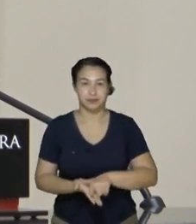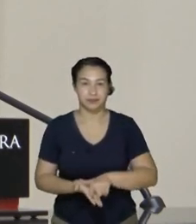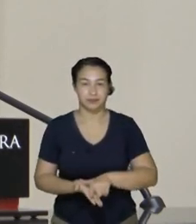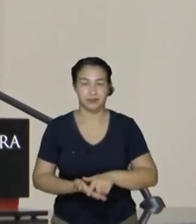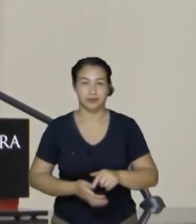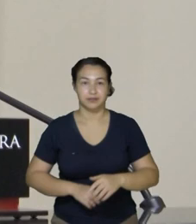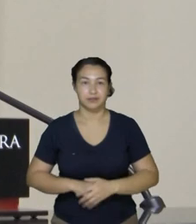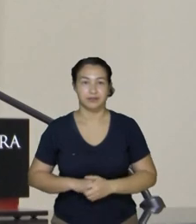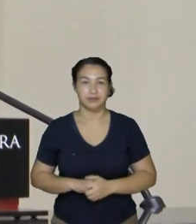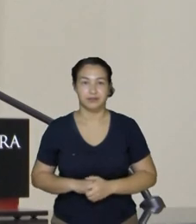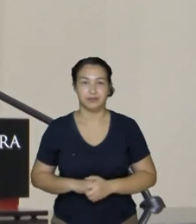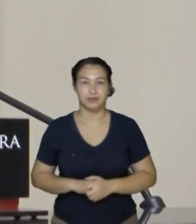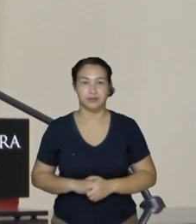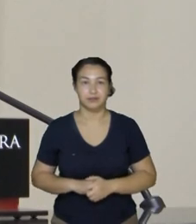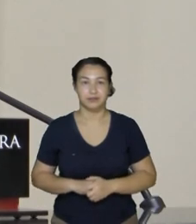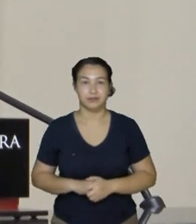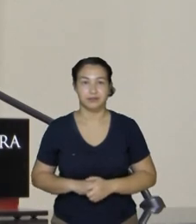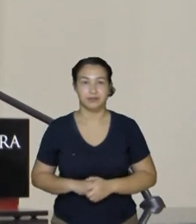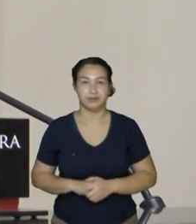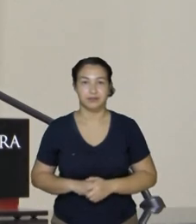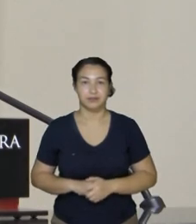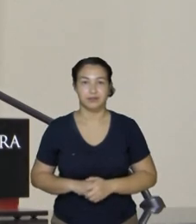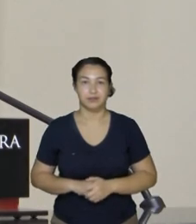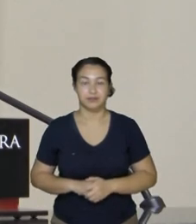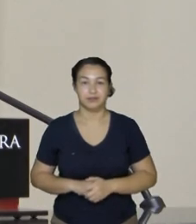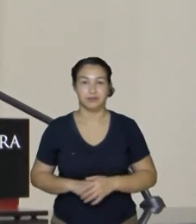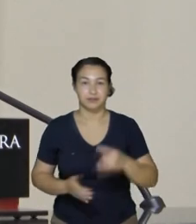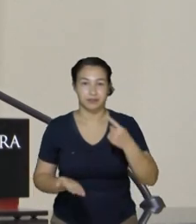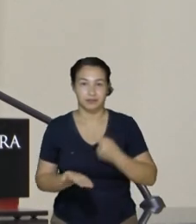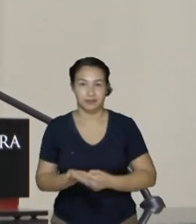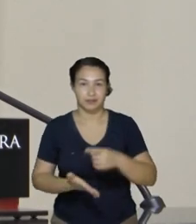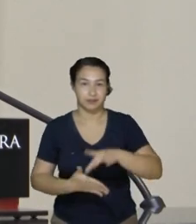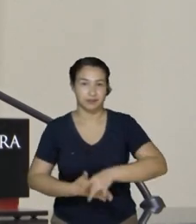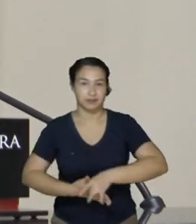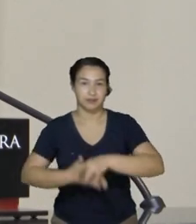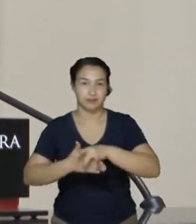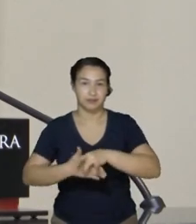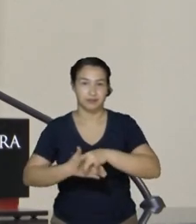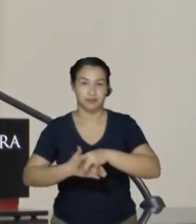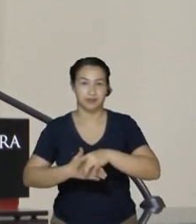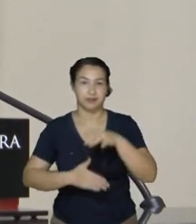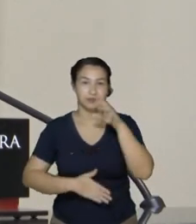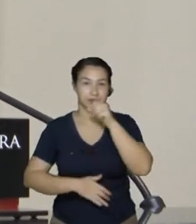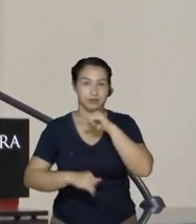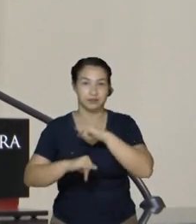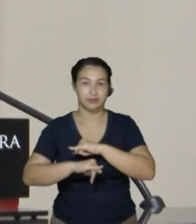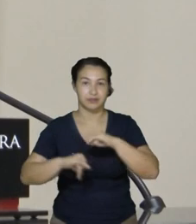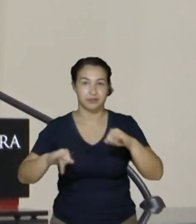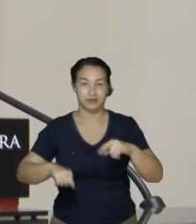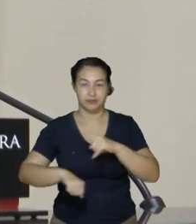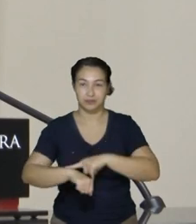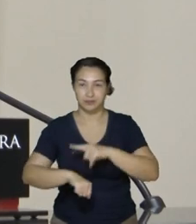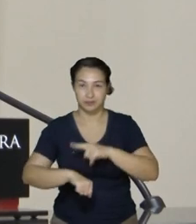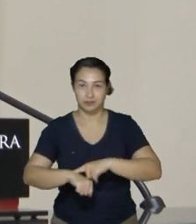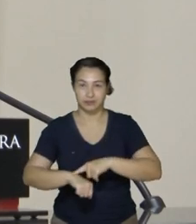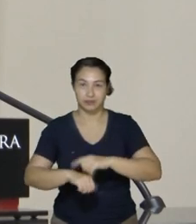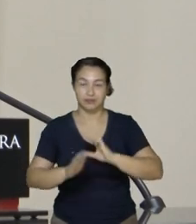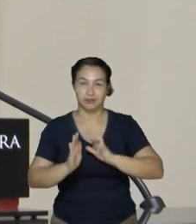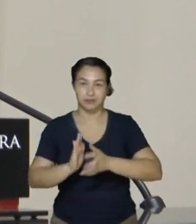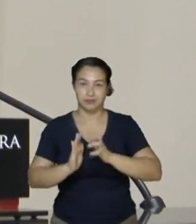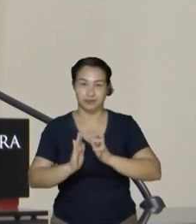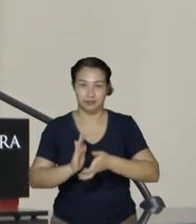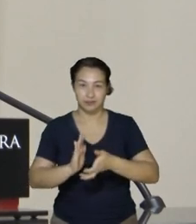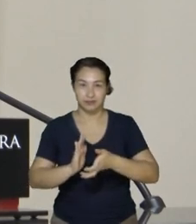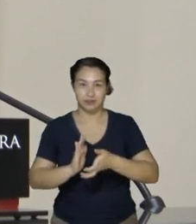se procedesse à distribuição. Por acordo de líderes, as breves comunicações e horário destinado aos partidos